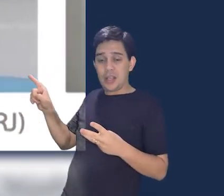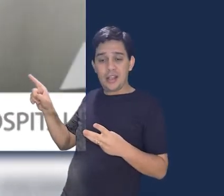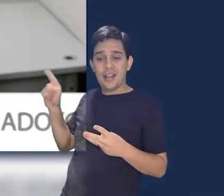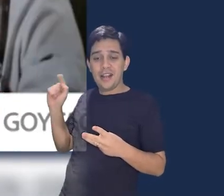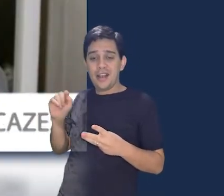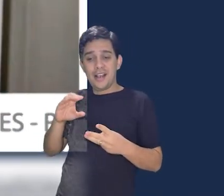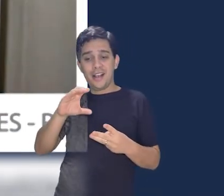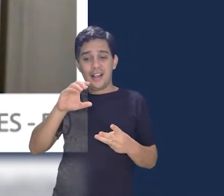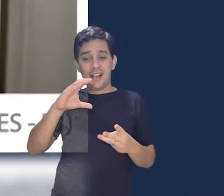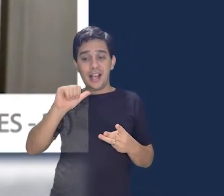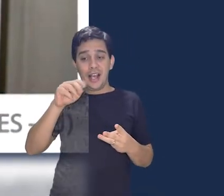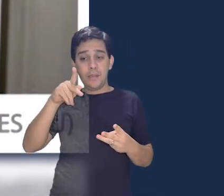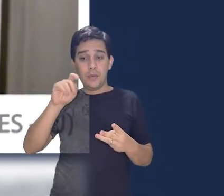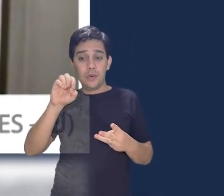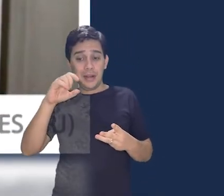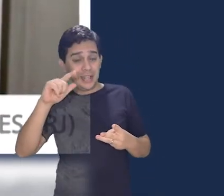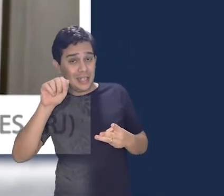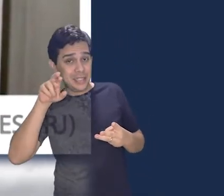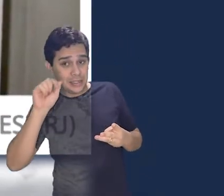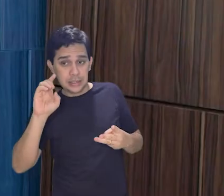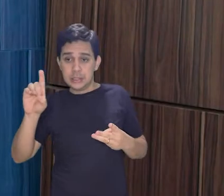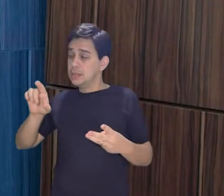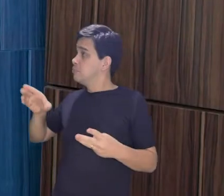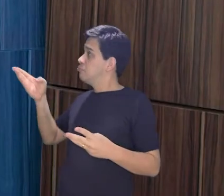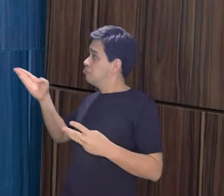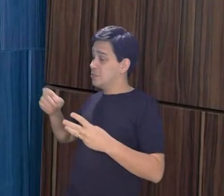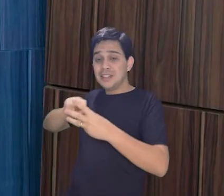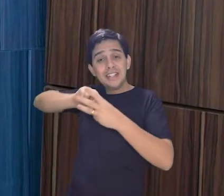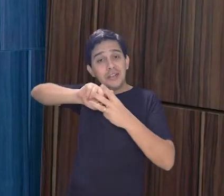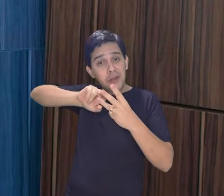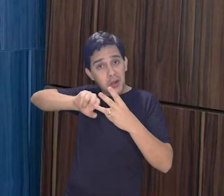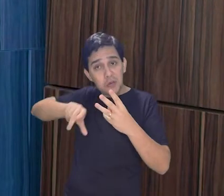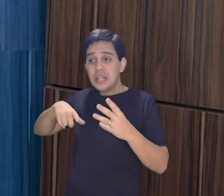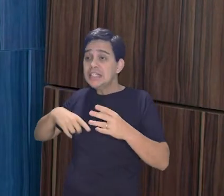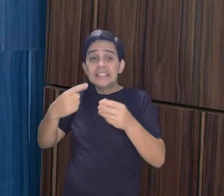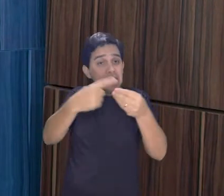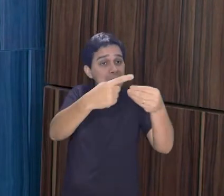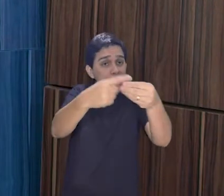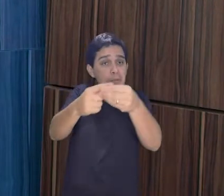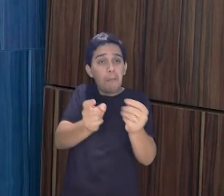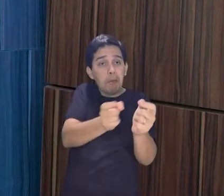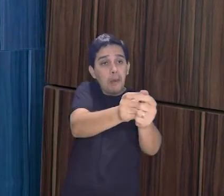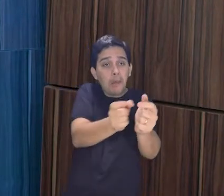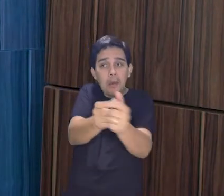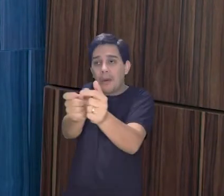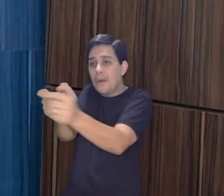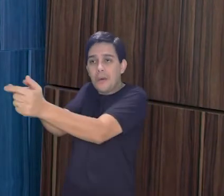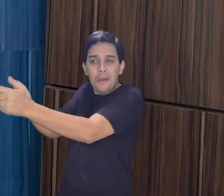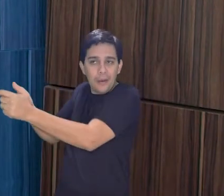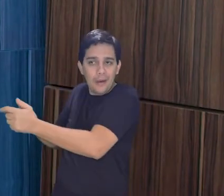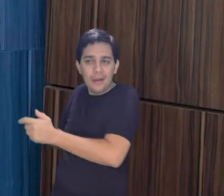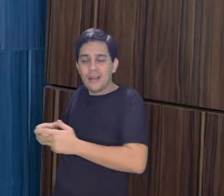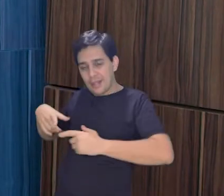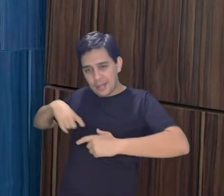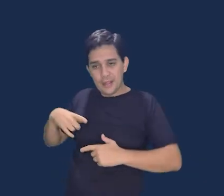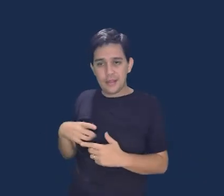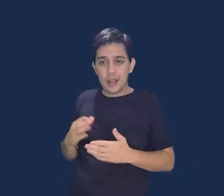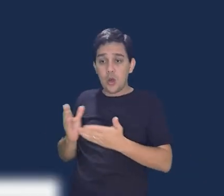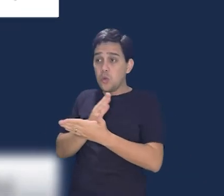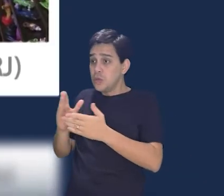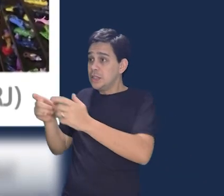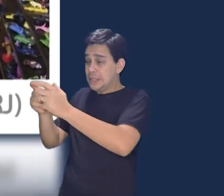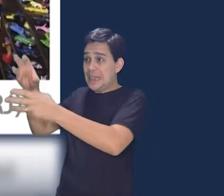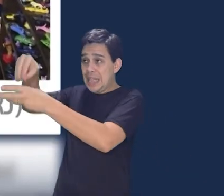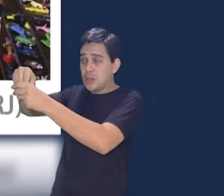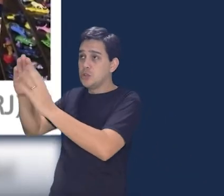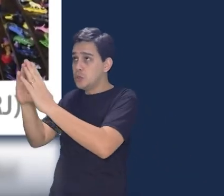interior. Mas a gente tem modelos diferentes de atendimento, né, em centros integrados que não são em hospitais. Então,